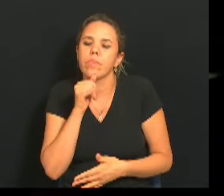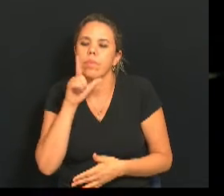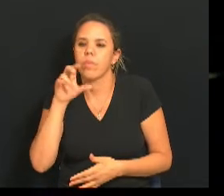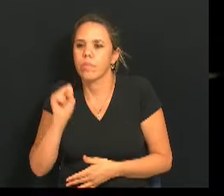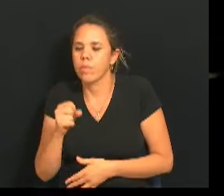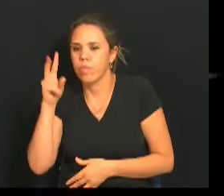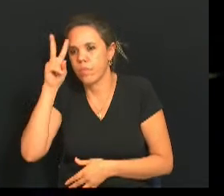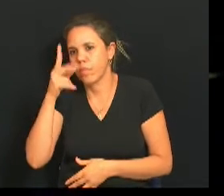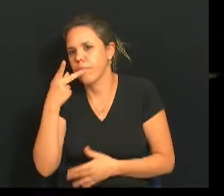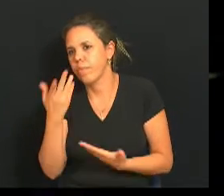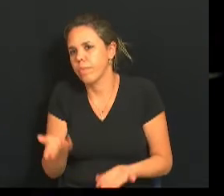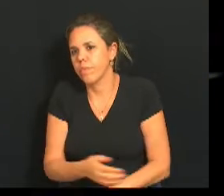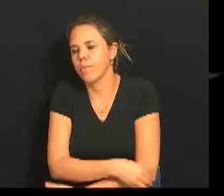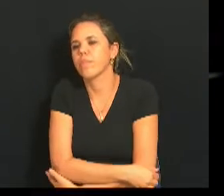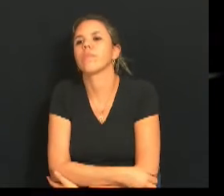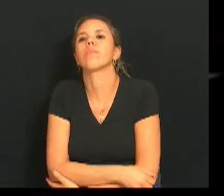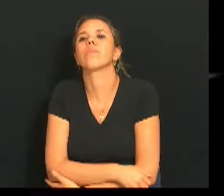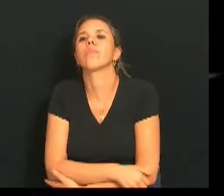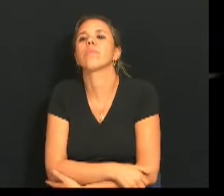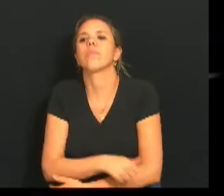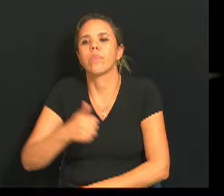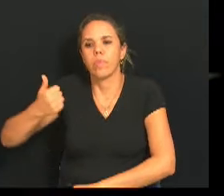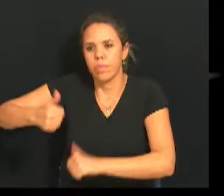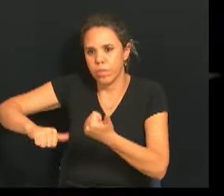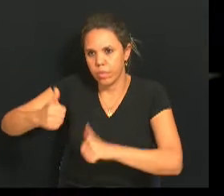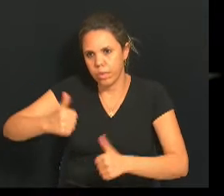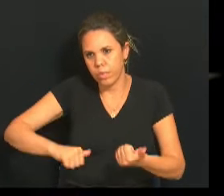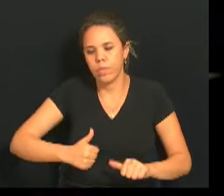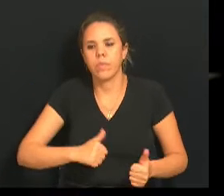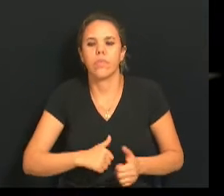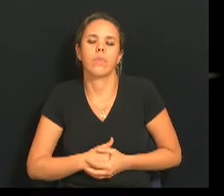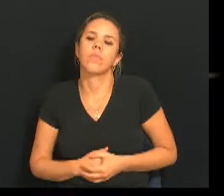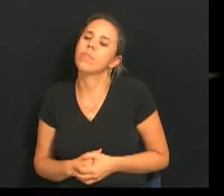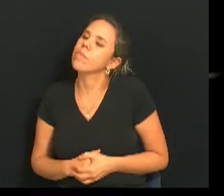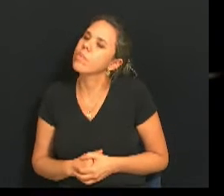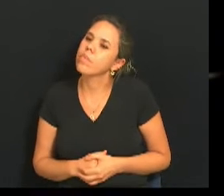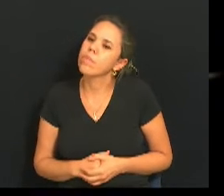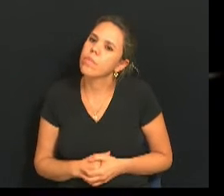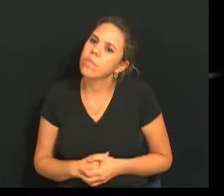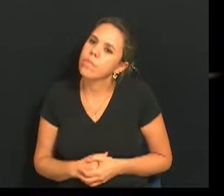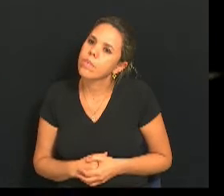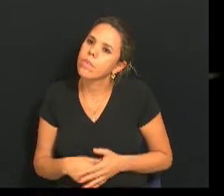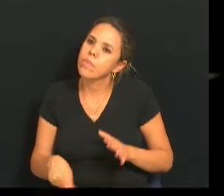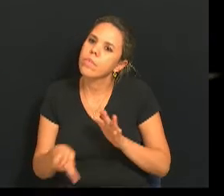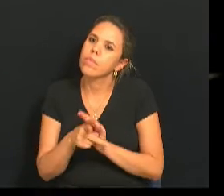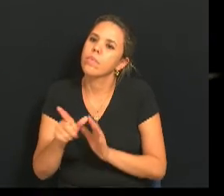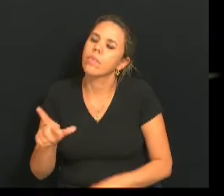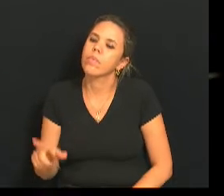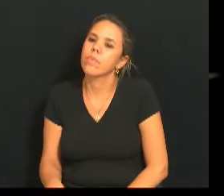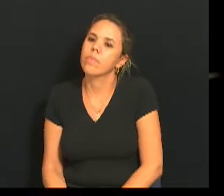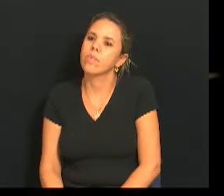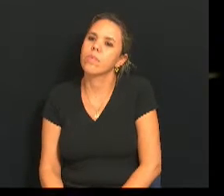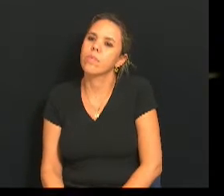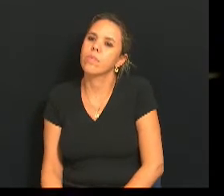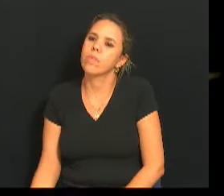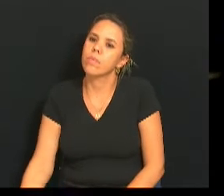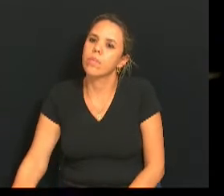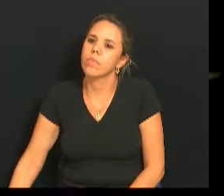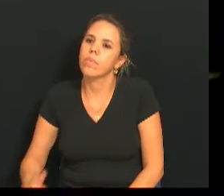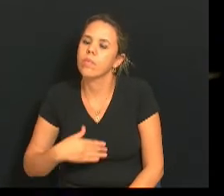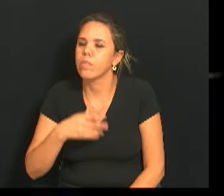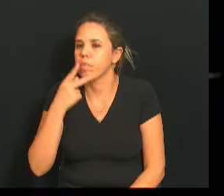para nós do trâmite, um pouco da historicidade da própria PL, e eu gostaria de destacar